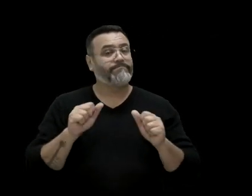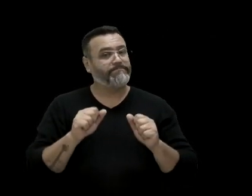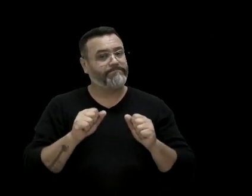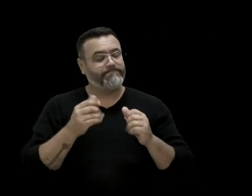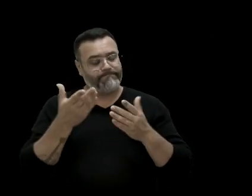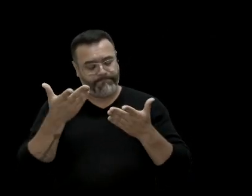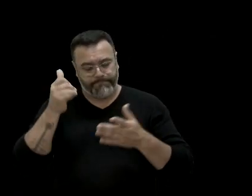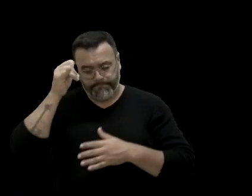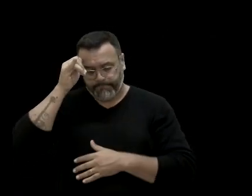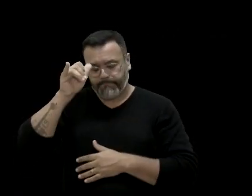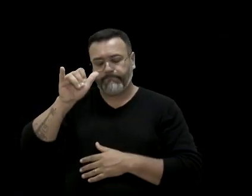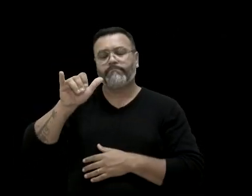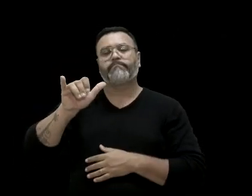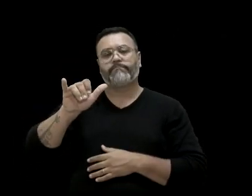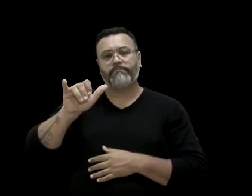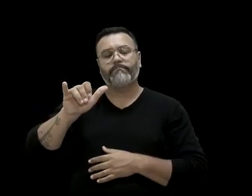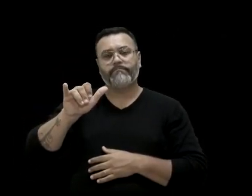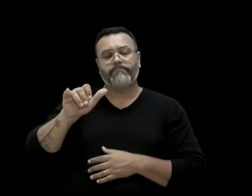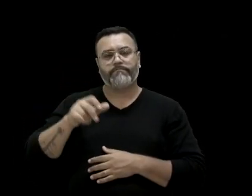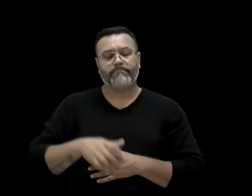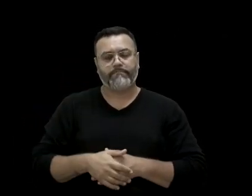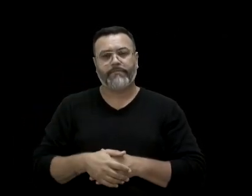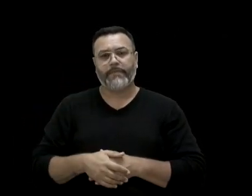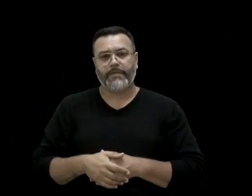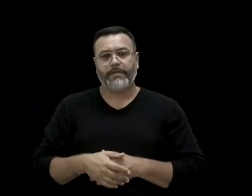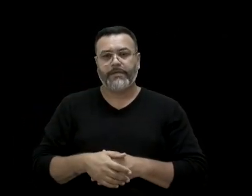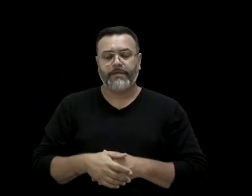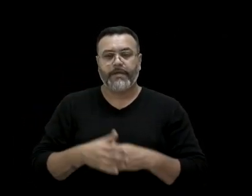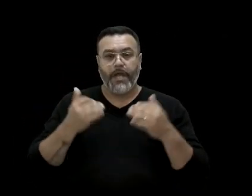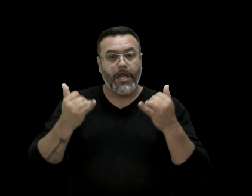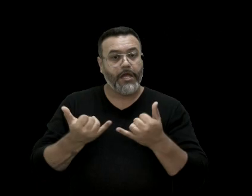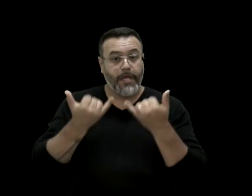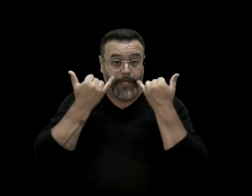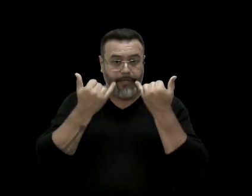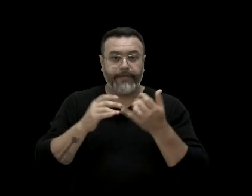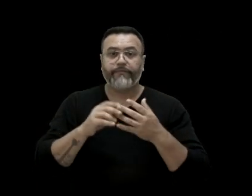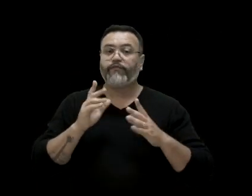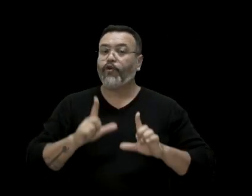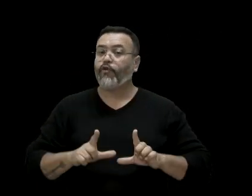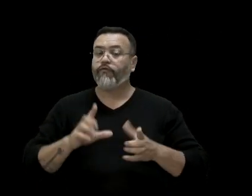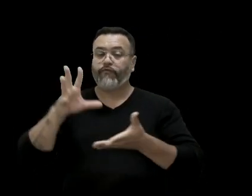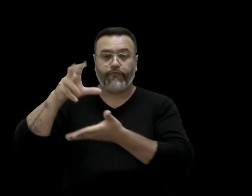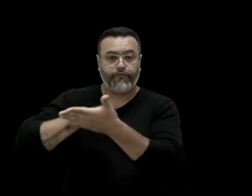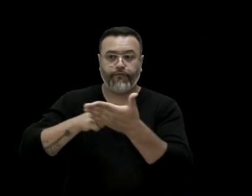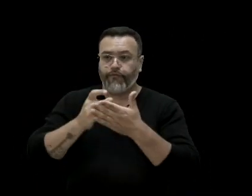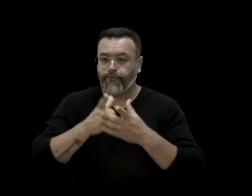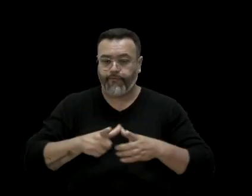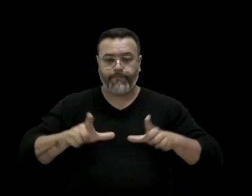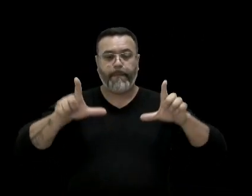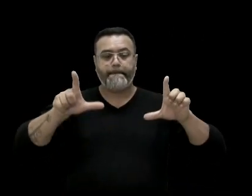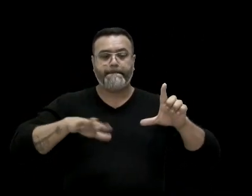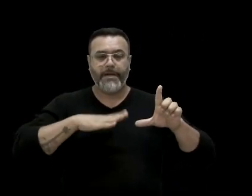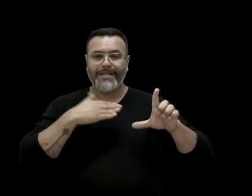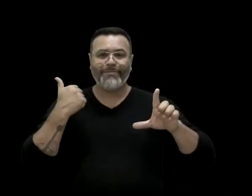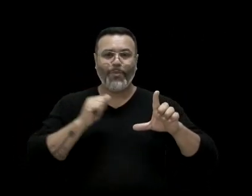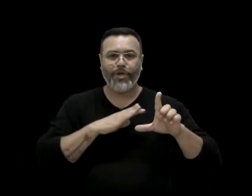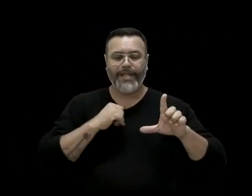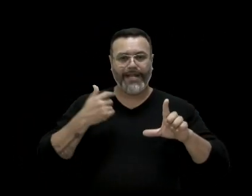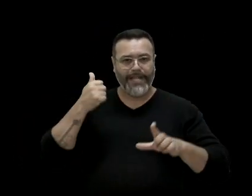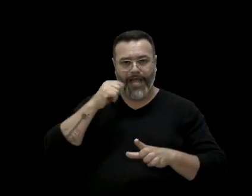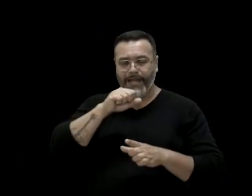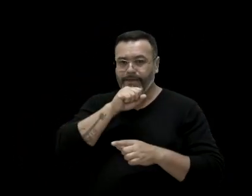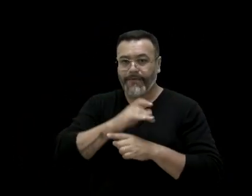sido evitadas. Conforme dados registrados no painel de monitoramento da mortalidade materna em